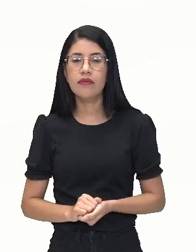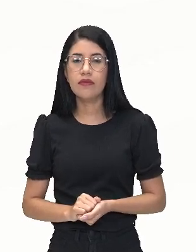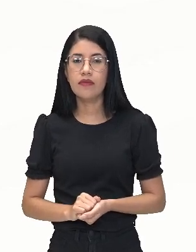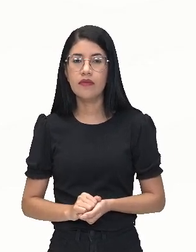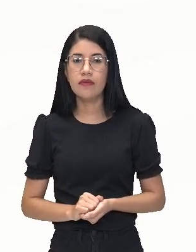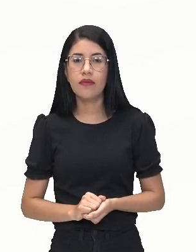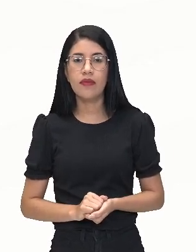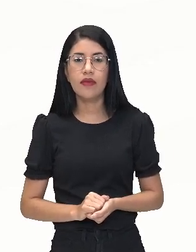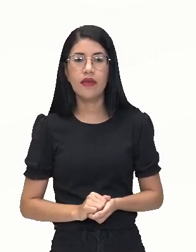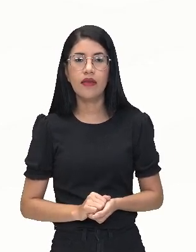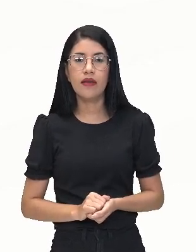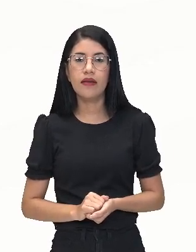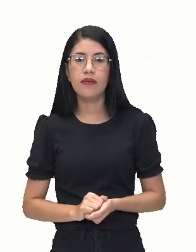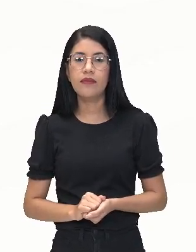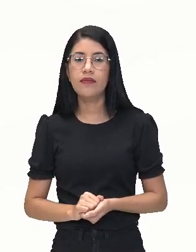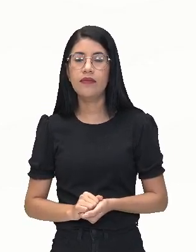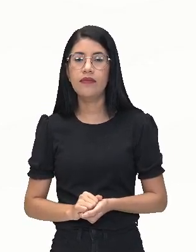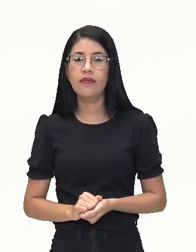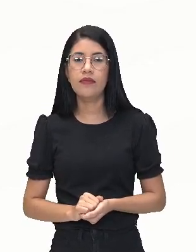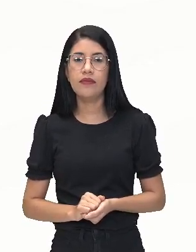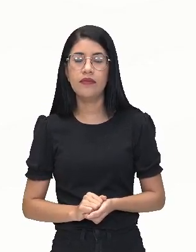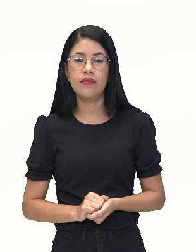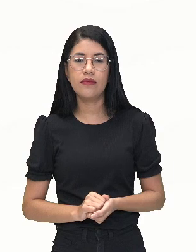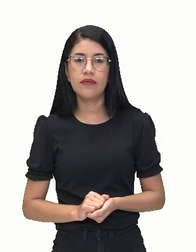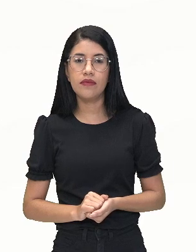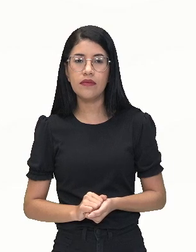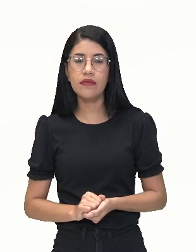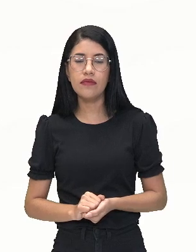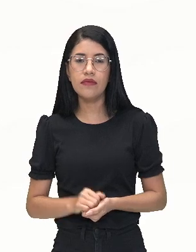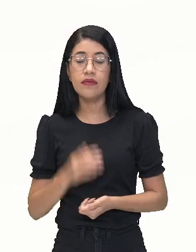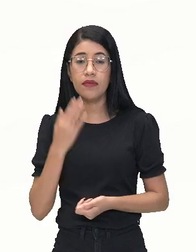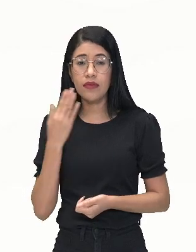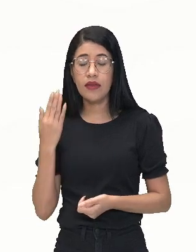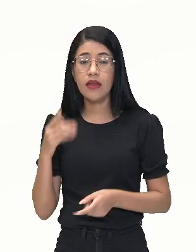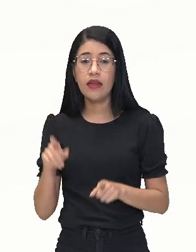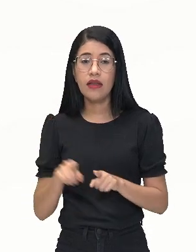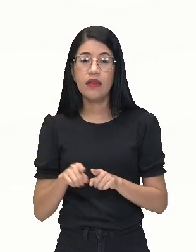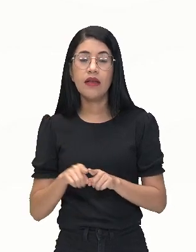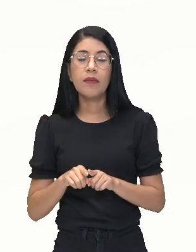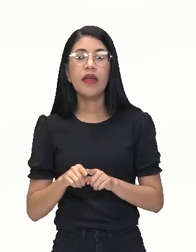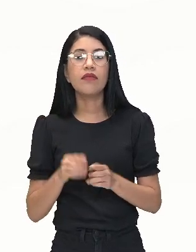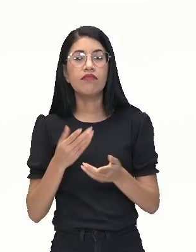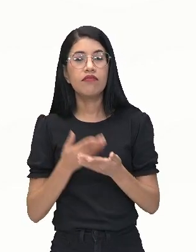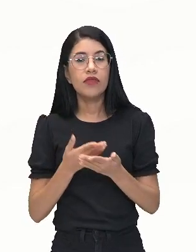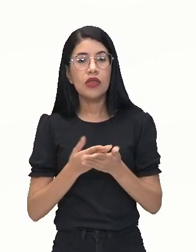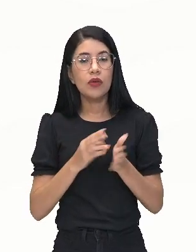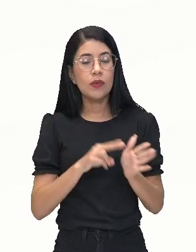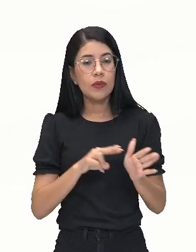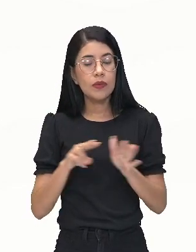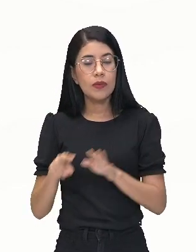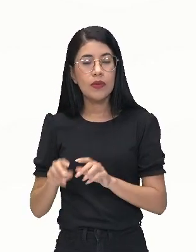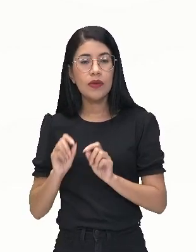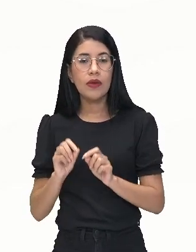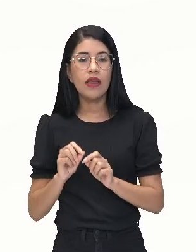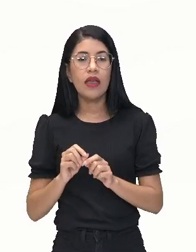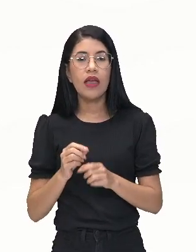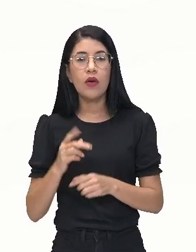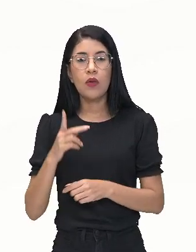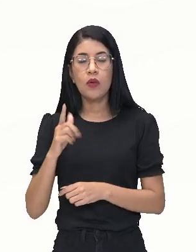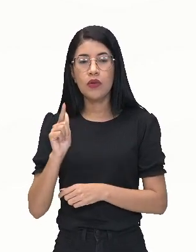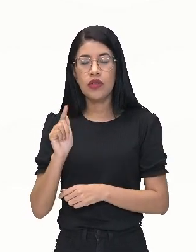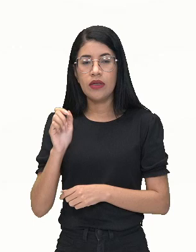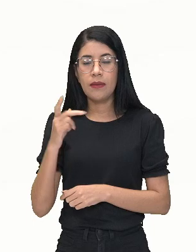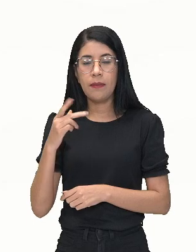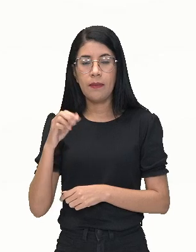do sensoriamento remoto. Vamos adiante dar uma olhada, nós também vimos aí durante as aulas o Sistema de Posicionamento